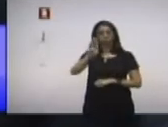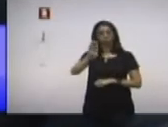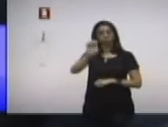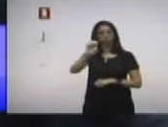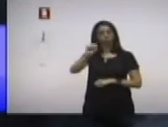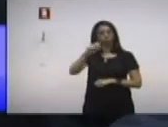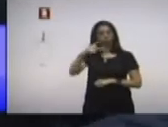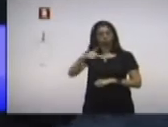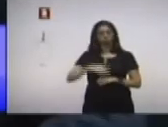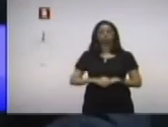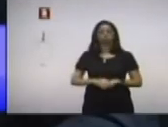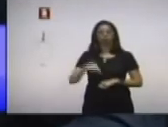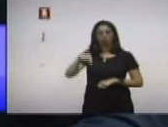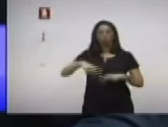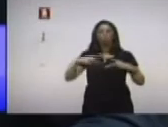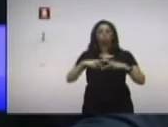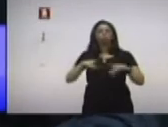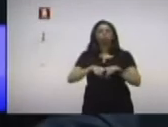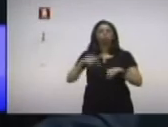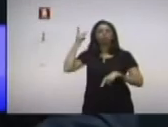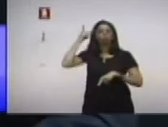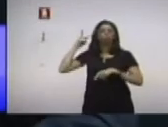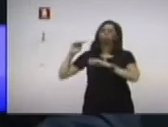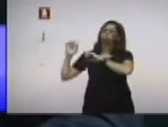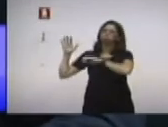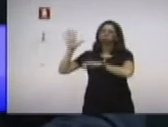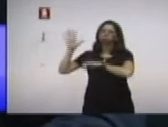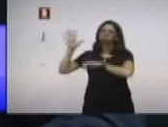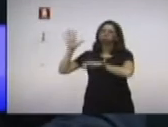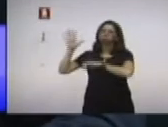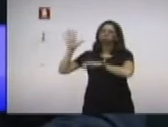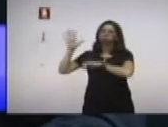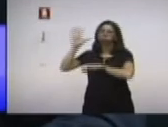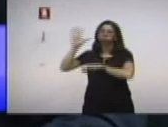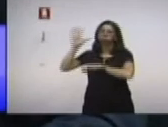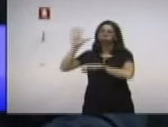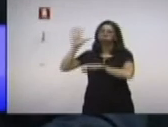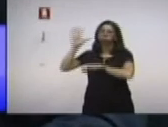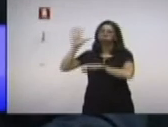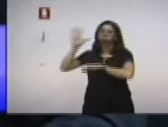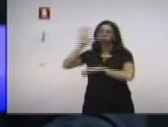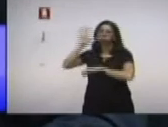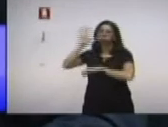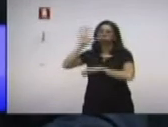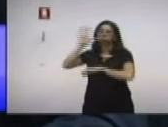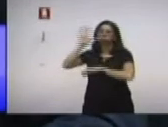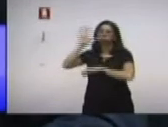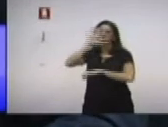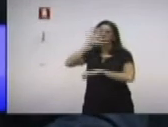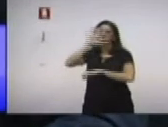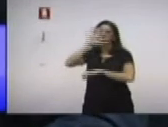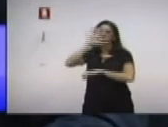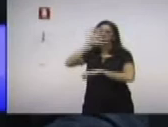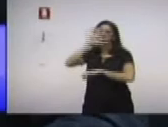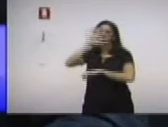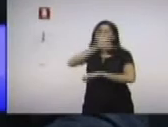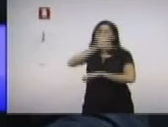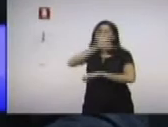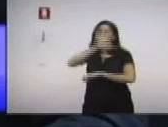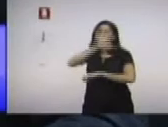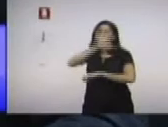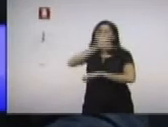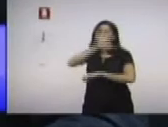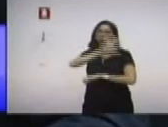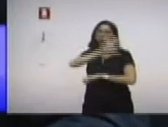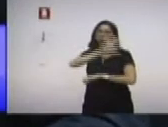desenvolvido em todo o estado de São Paulo mais no caso específico pensando no nosso população de Paulina a gente